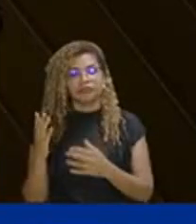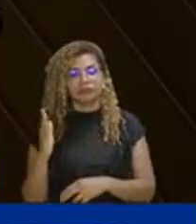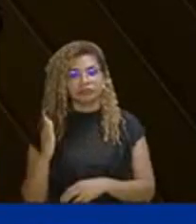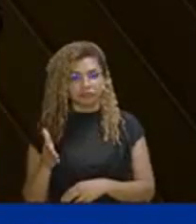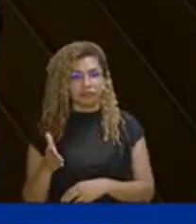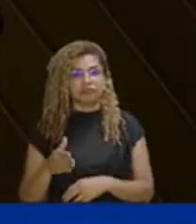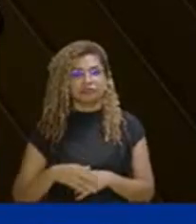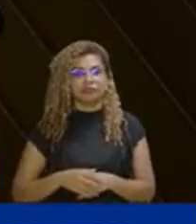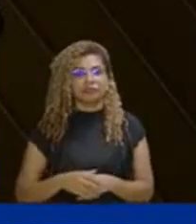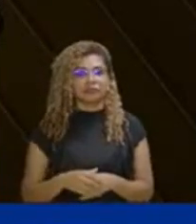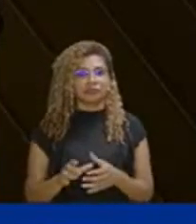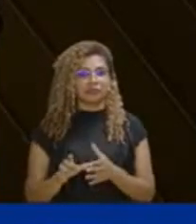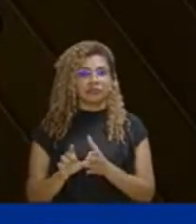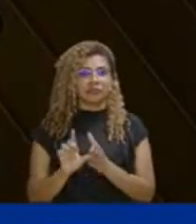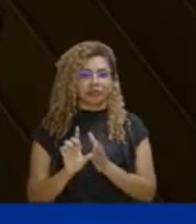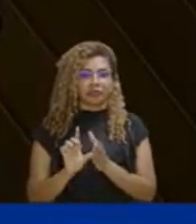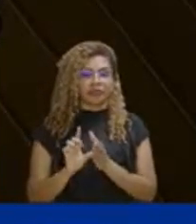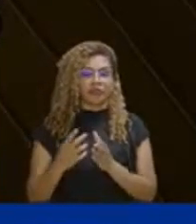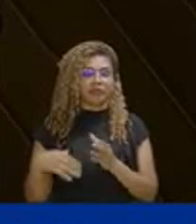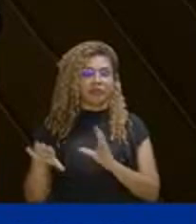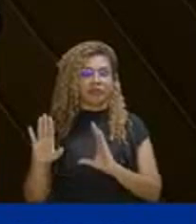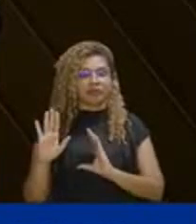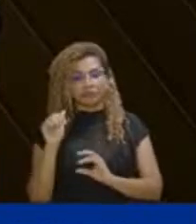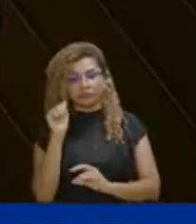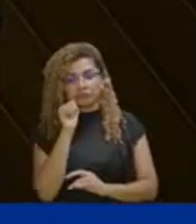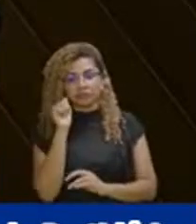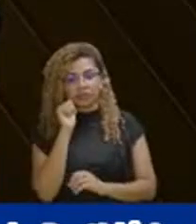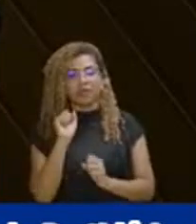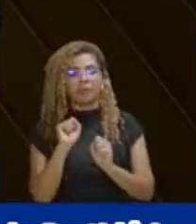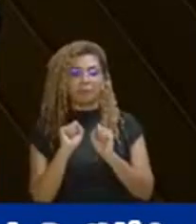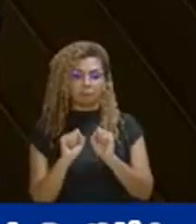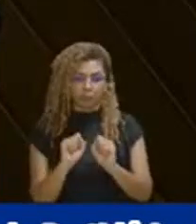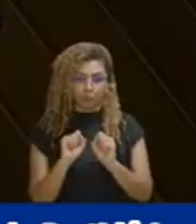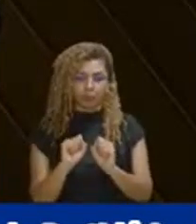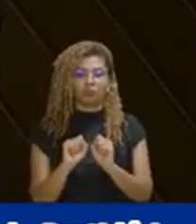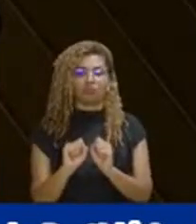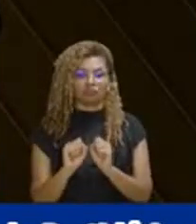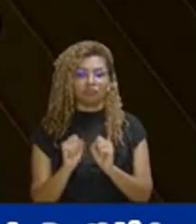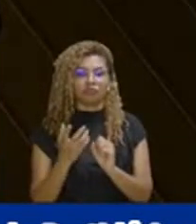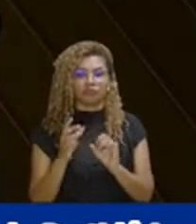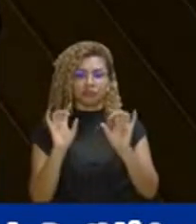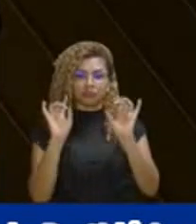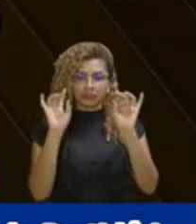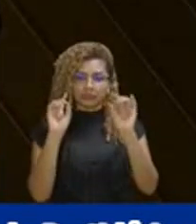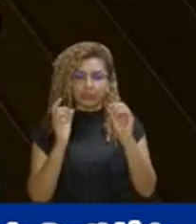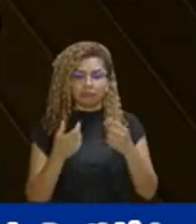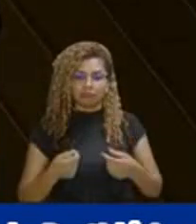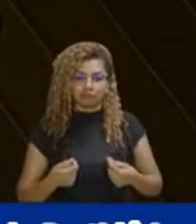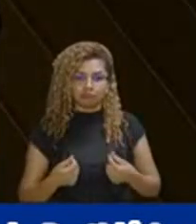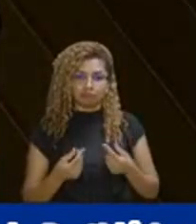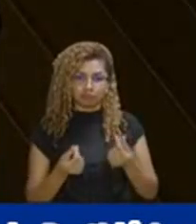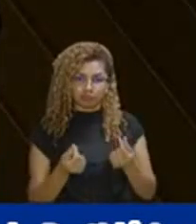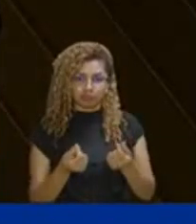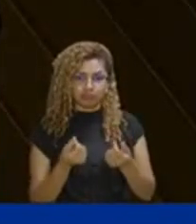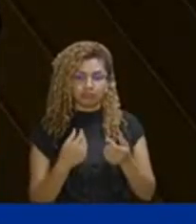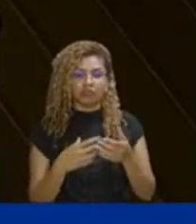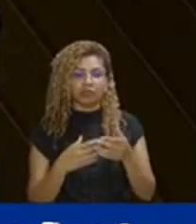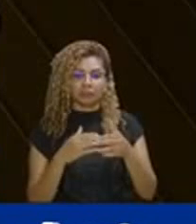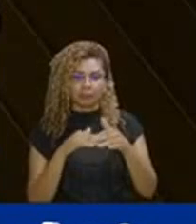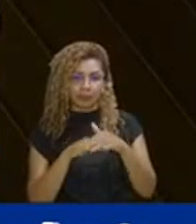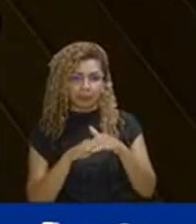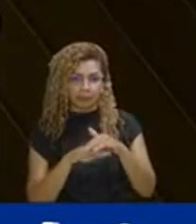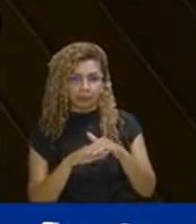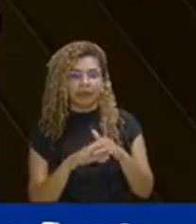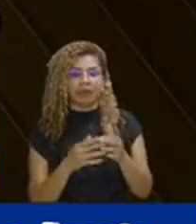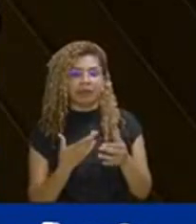a conclusão é de que a candidata pode acessar os recursos do Fundo Especial de Financiamento de Campanha e do Fundo Partidário,